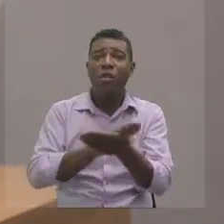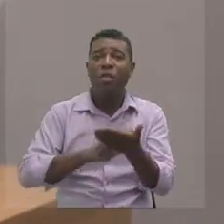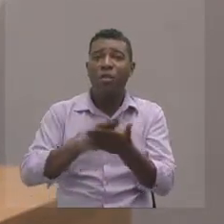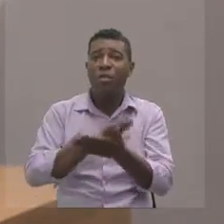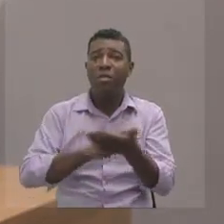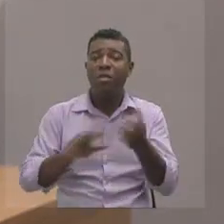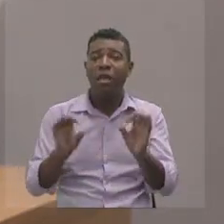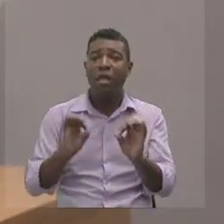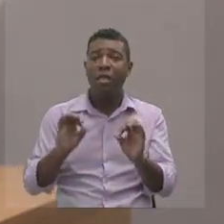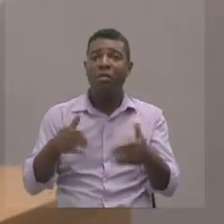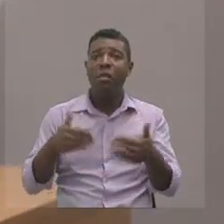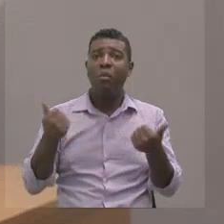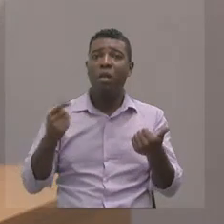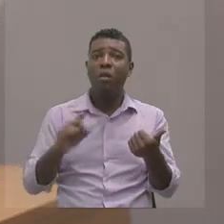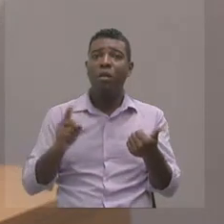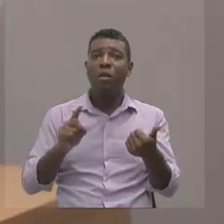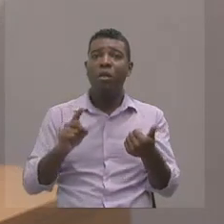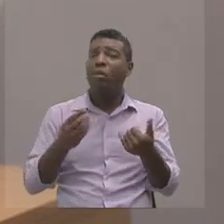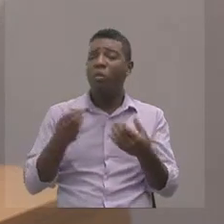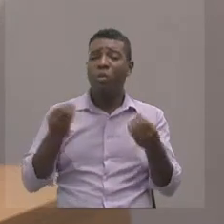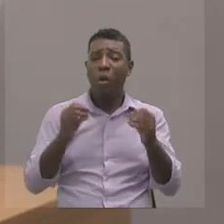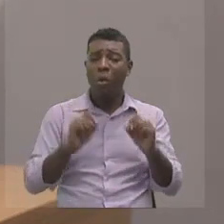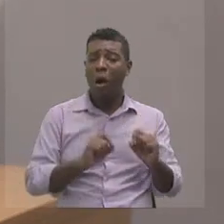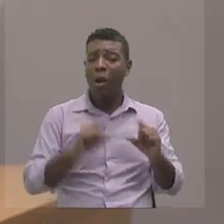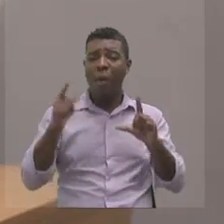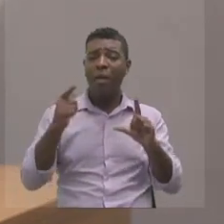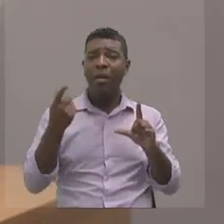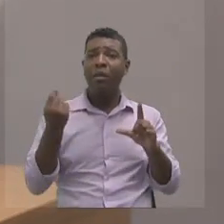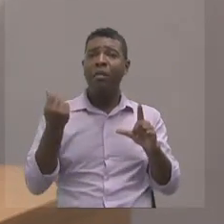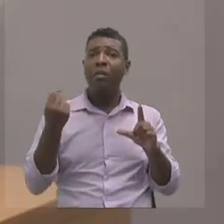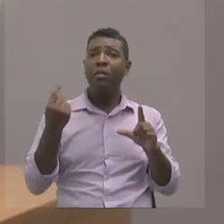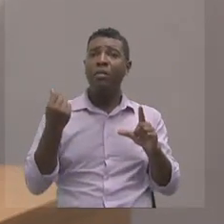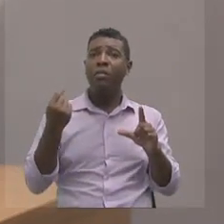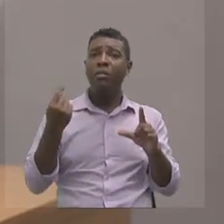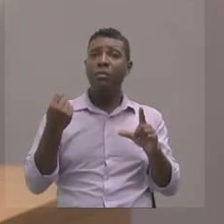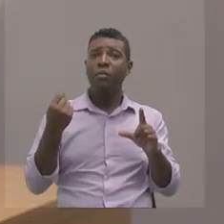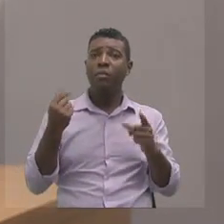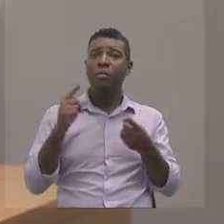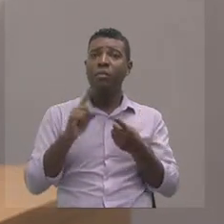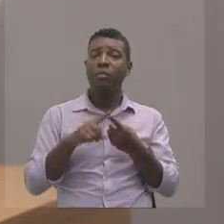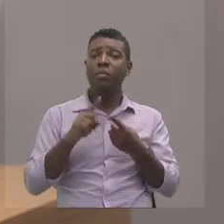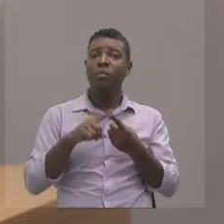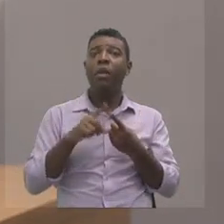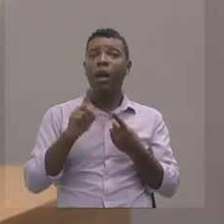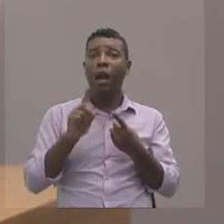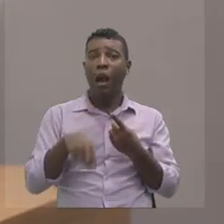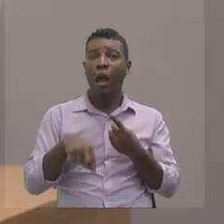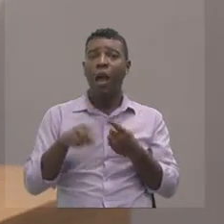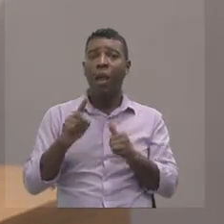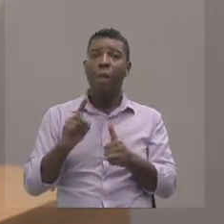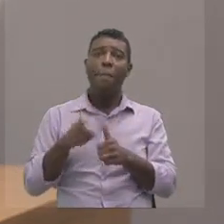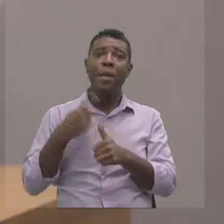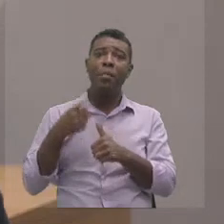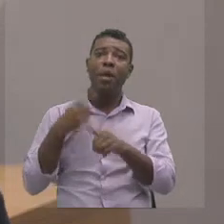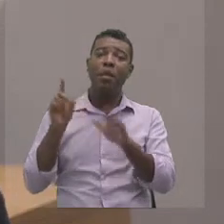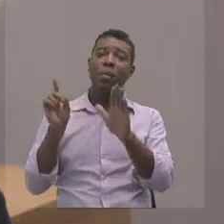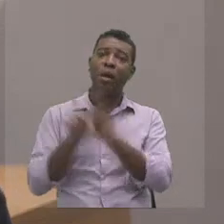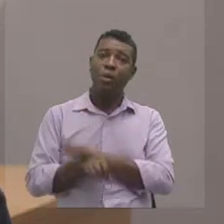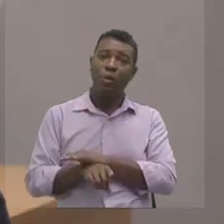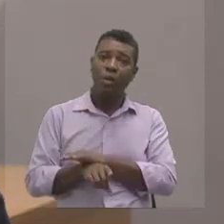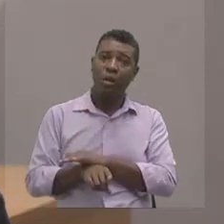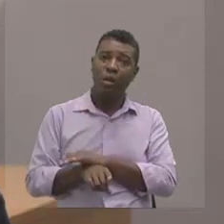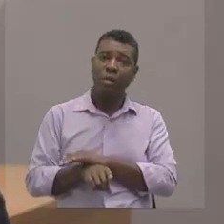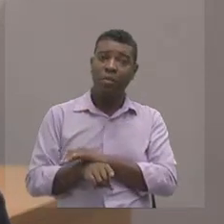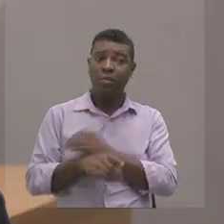impactando ainda mais o transporte Metropolitano essa Seria a primeira pergunta né porque tem visto que o metrô